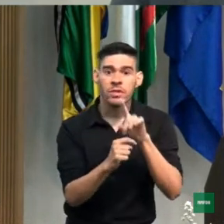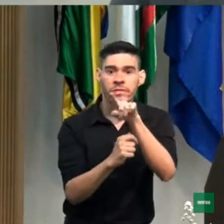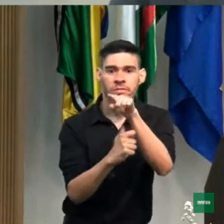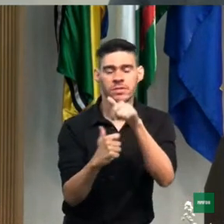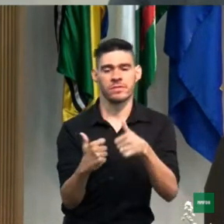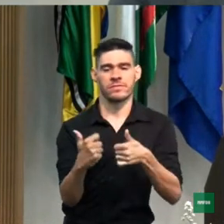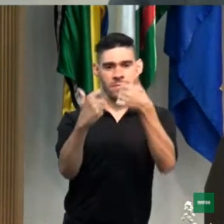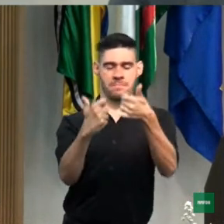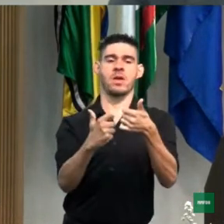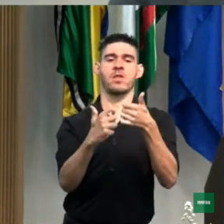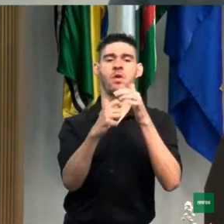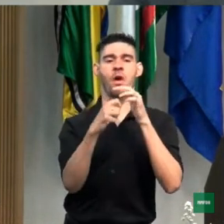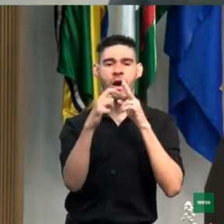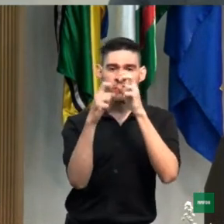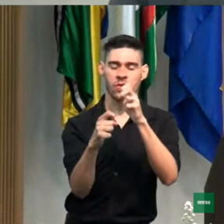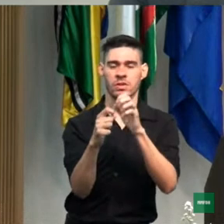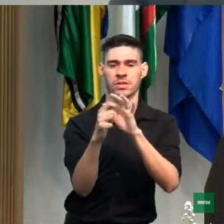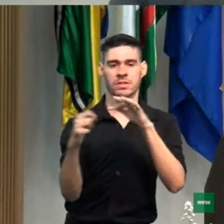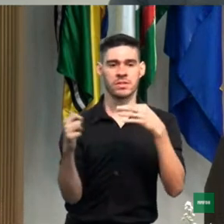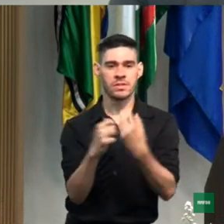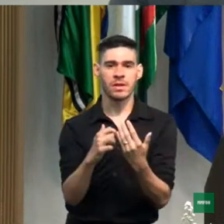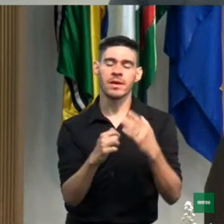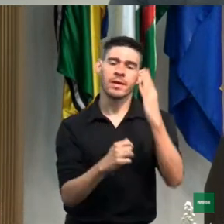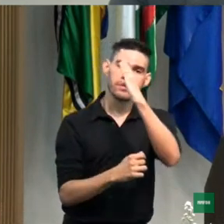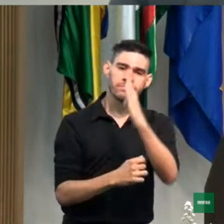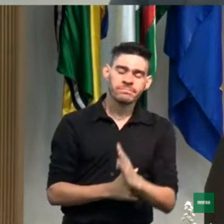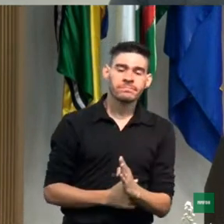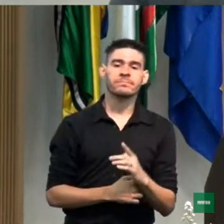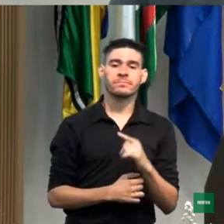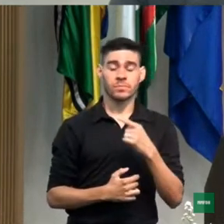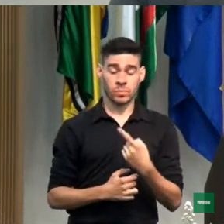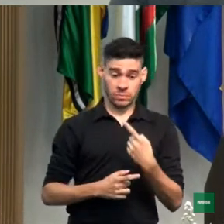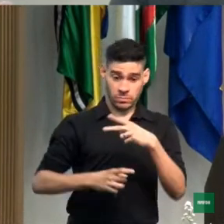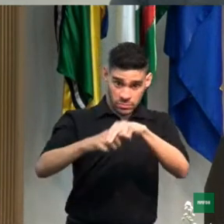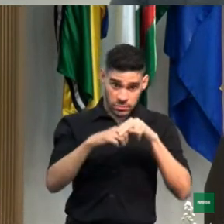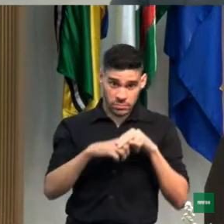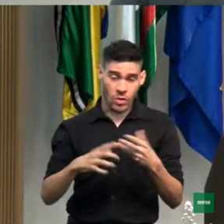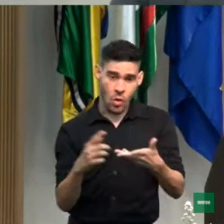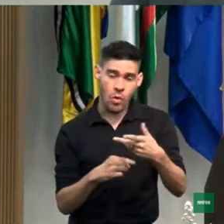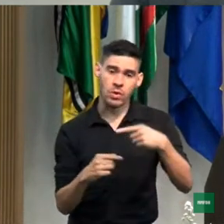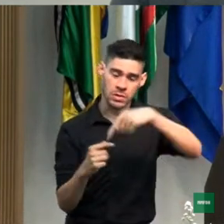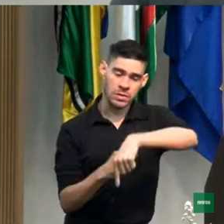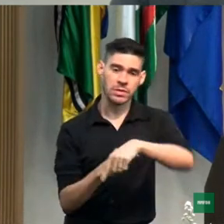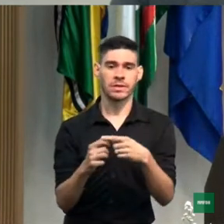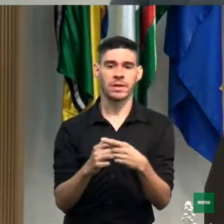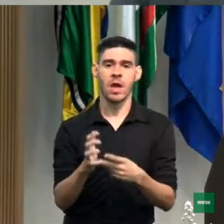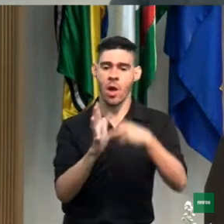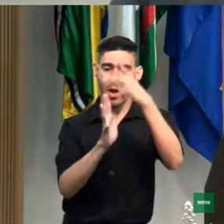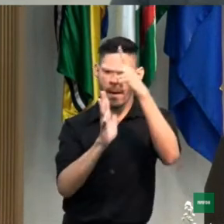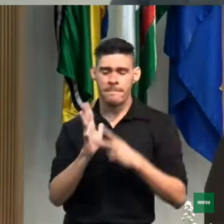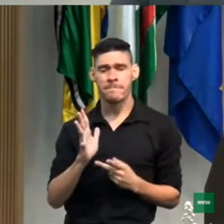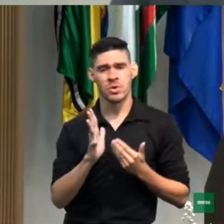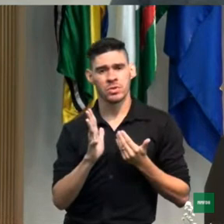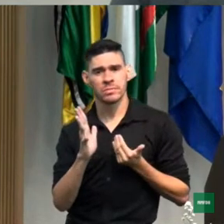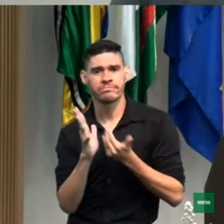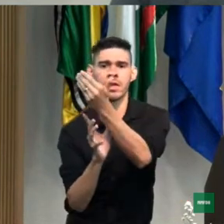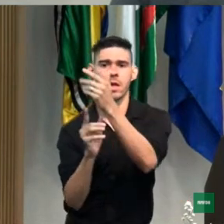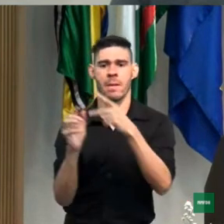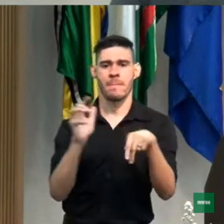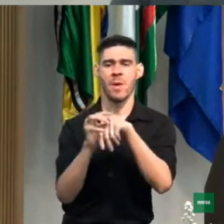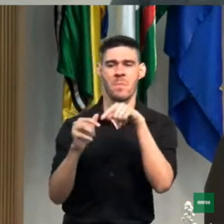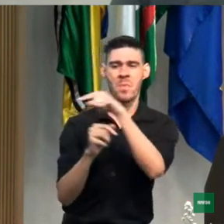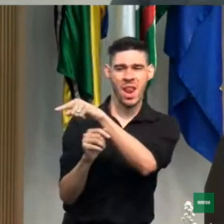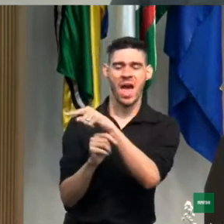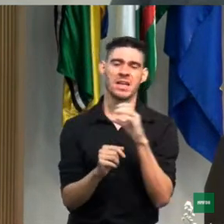fizeram questão de estar aqui hoje. As iniciativas partindo da Frente Parlamentar e a outra ali na CCJ aprovando